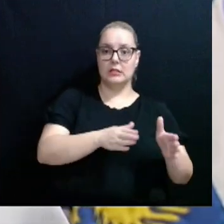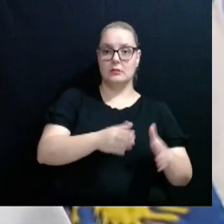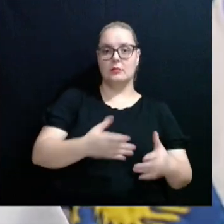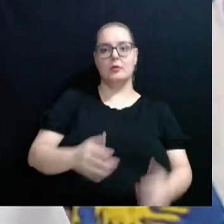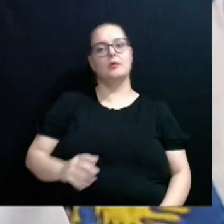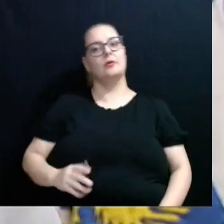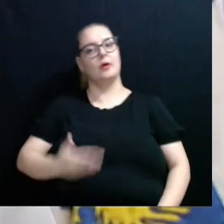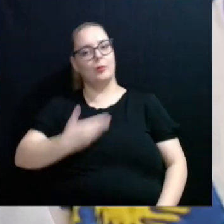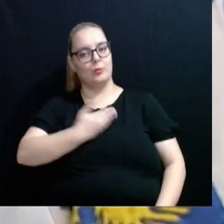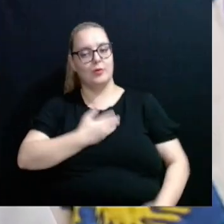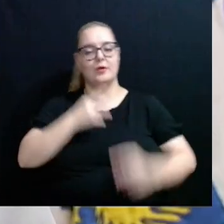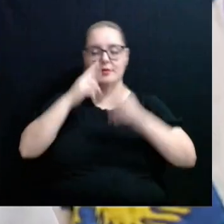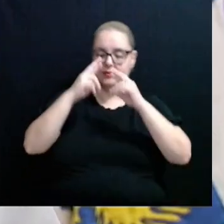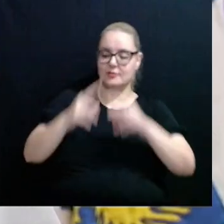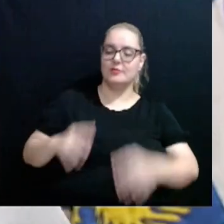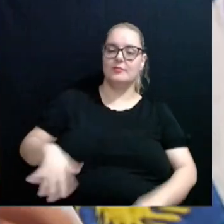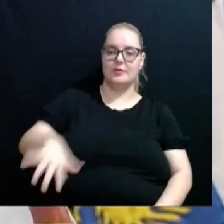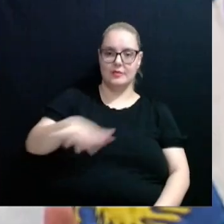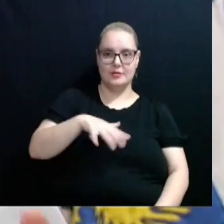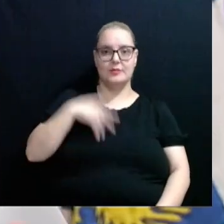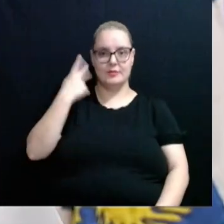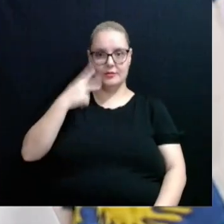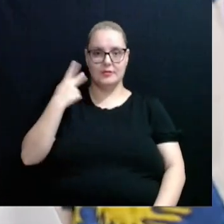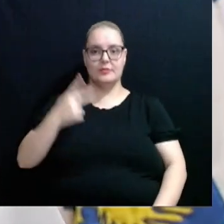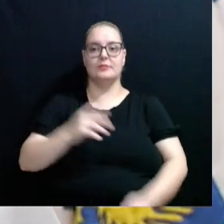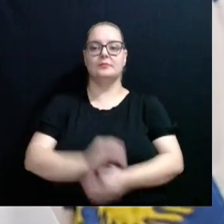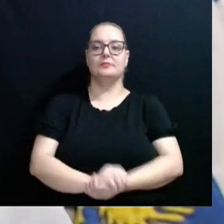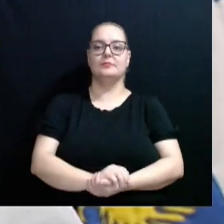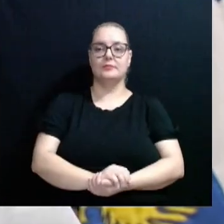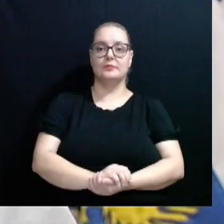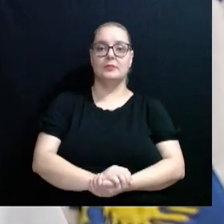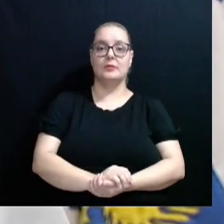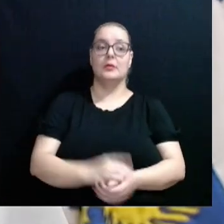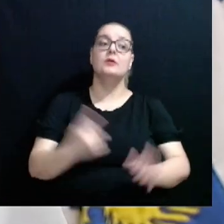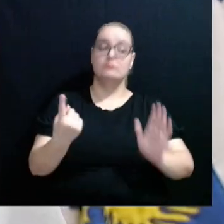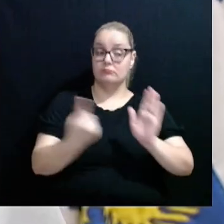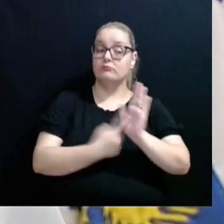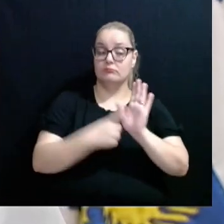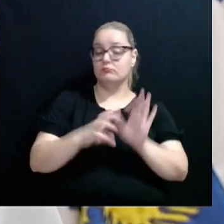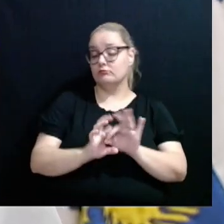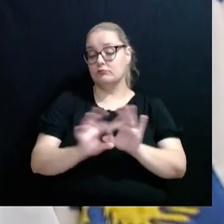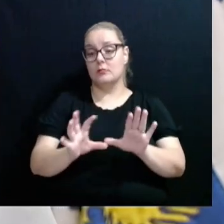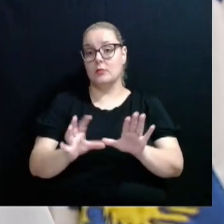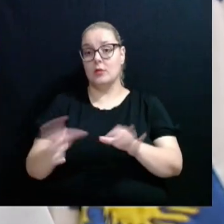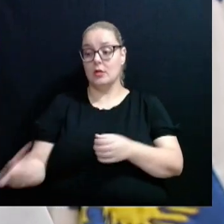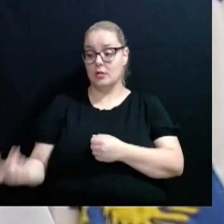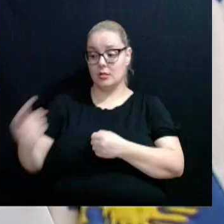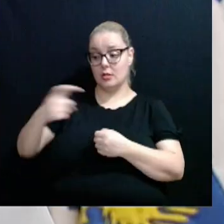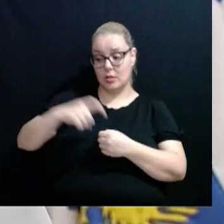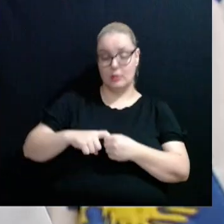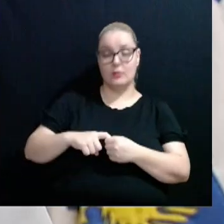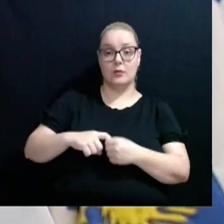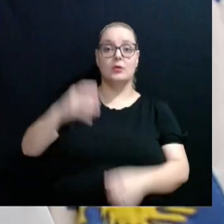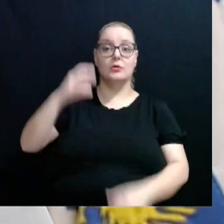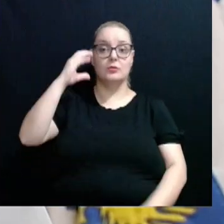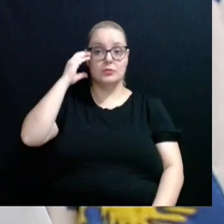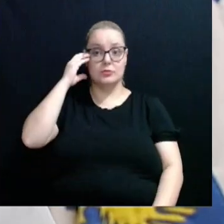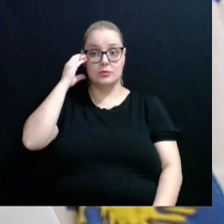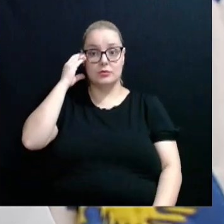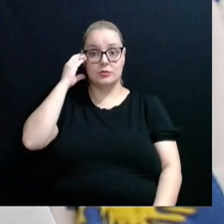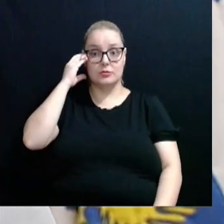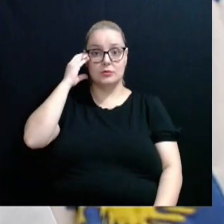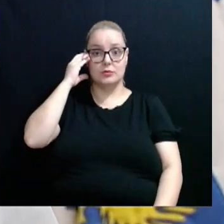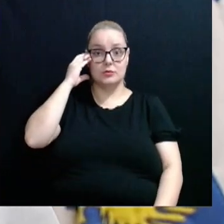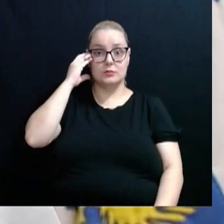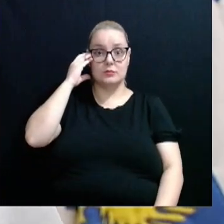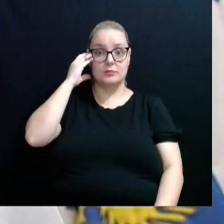entre os vereadores e deixou uma marca. O retorno do Luiz Cirilo, do vereador Cirilo, né,